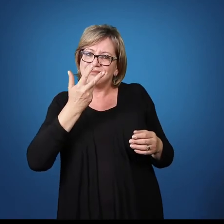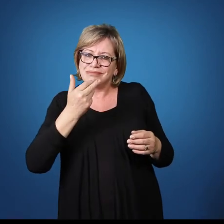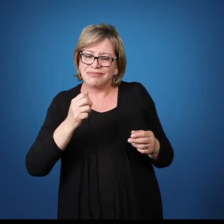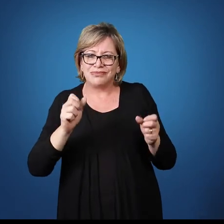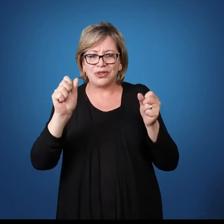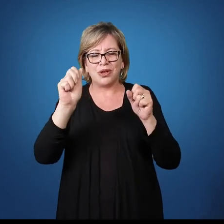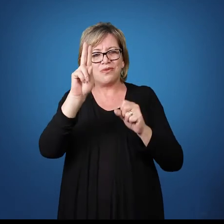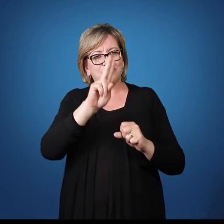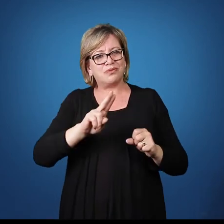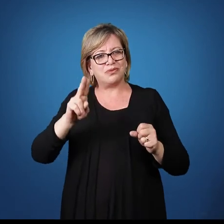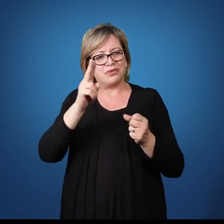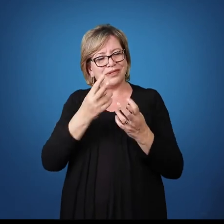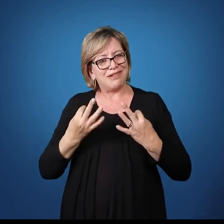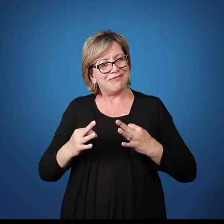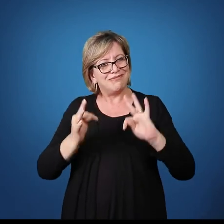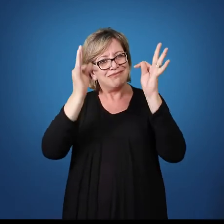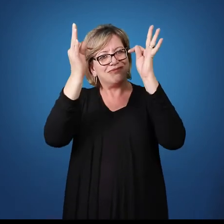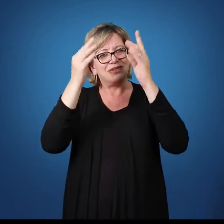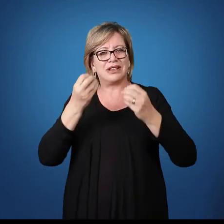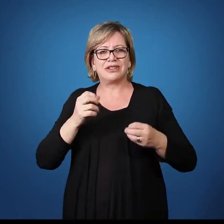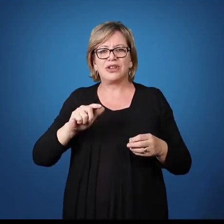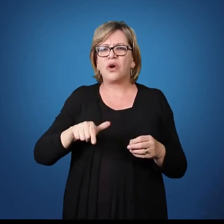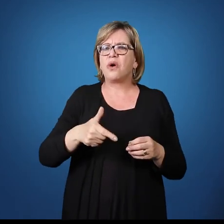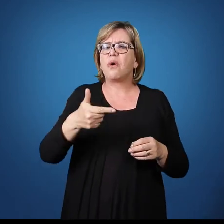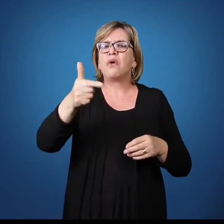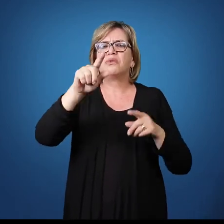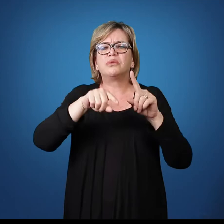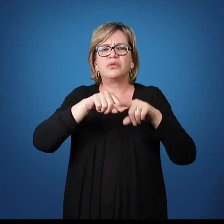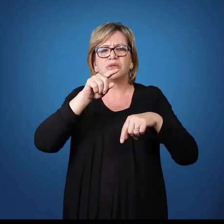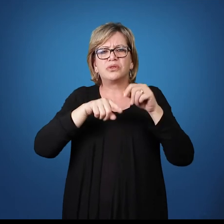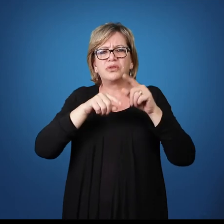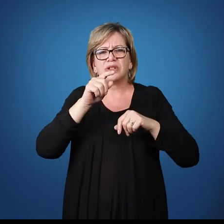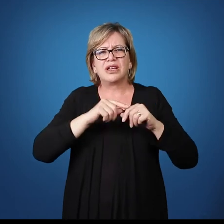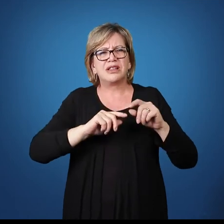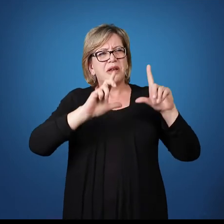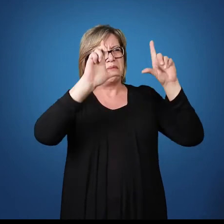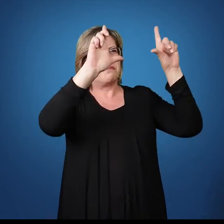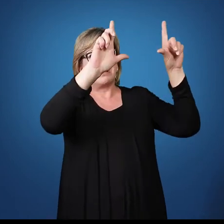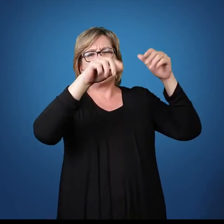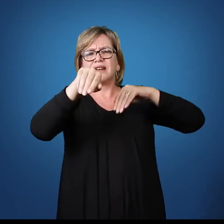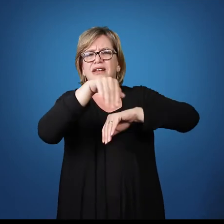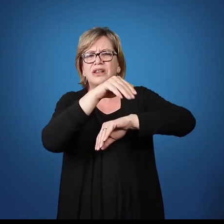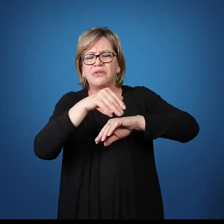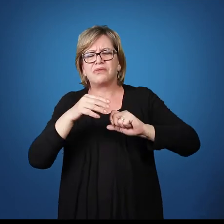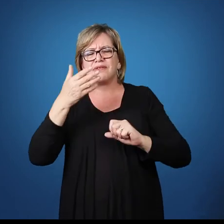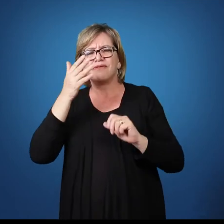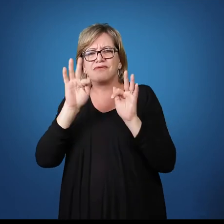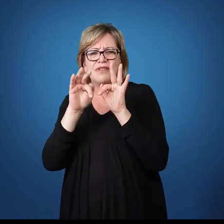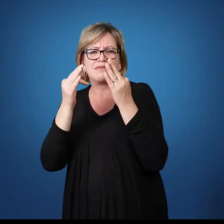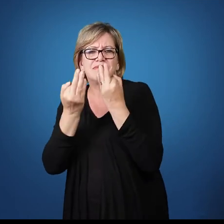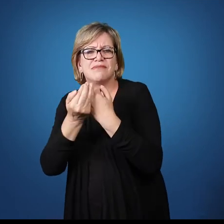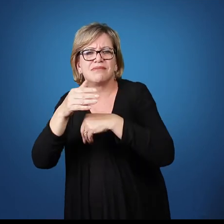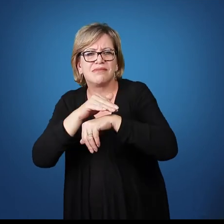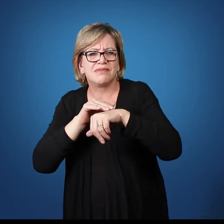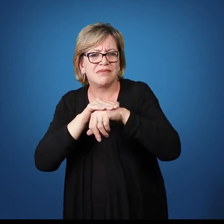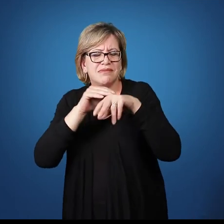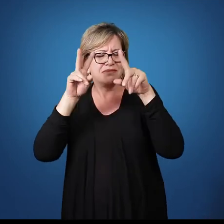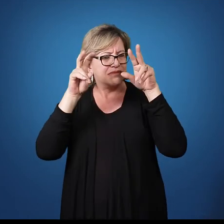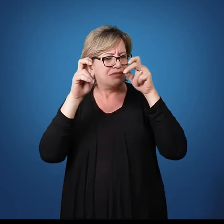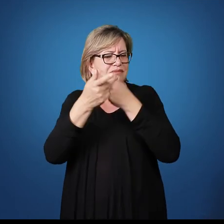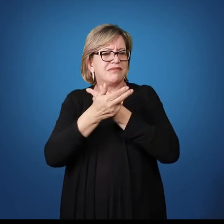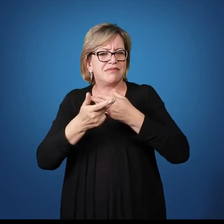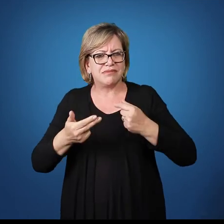da tecnologia, outras coisas, uso de placas, os pais conversam sobre determinados assuntos com os seus